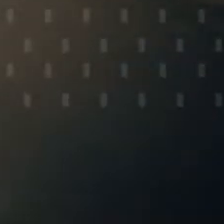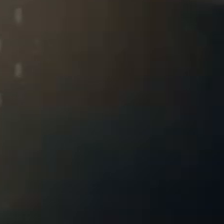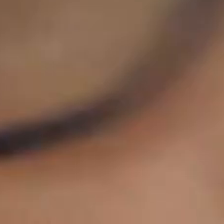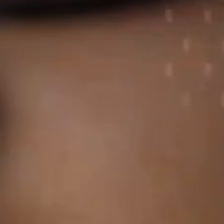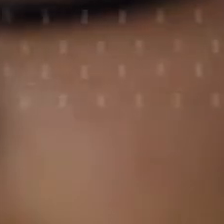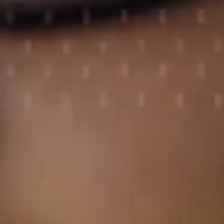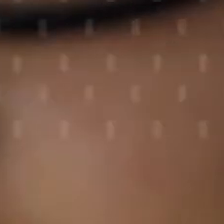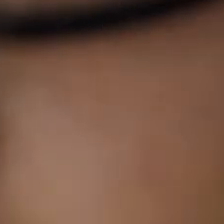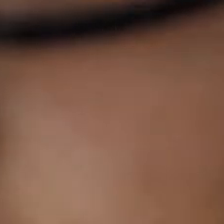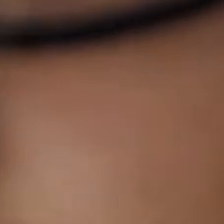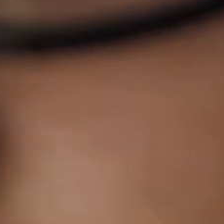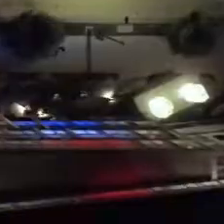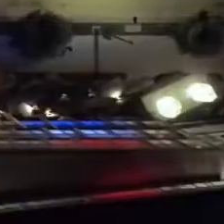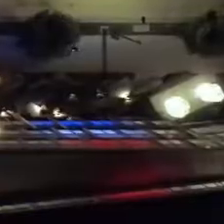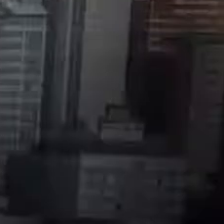Música